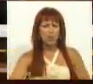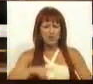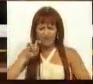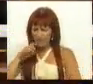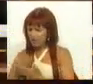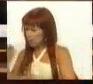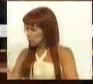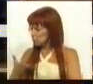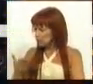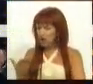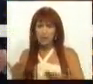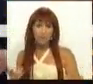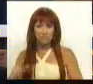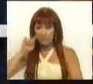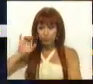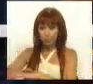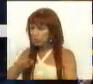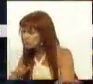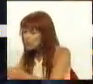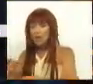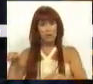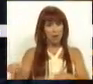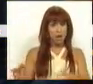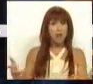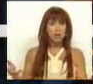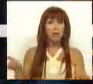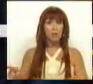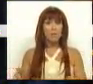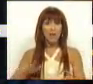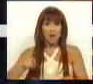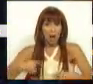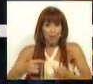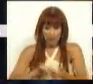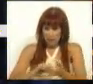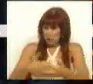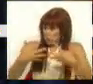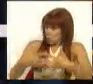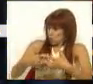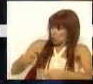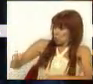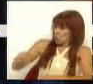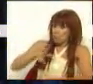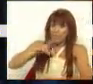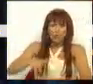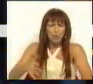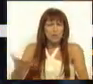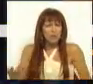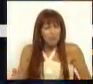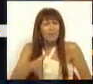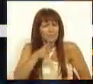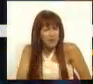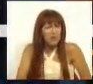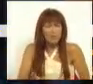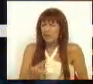dos direitos dos arguidos, também aí a própria Associação Sindical dos Juízes Portugueses diz que